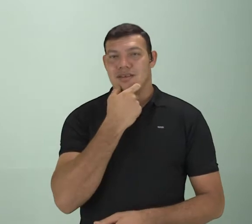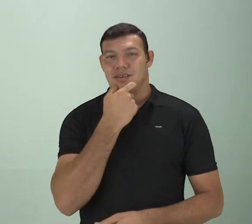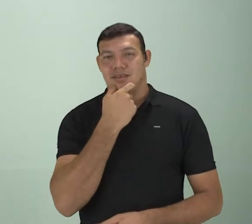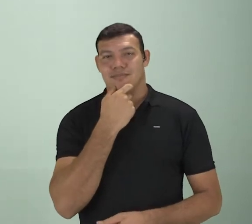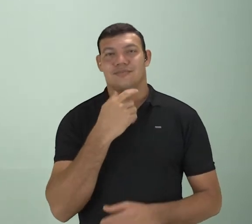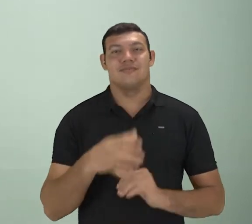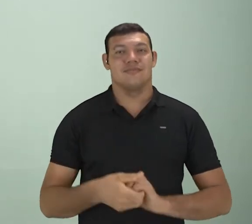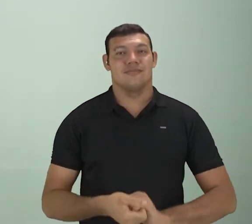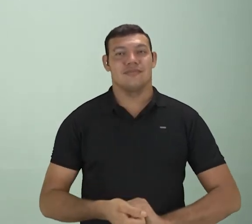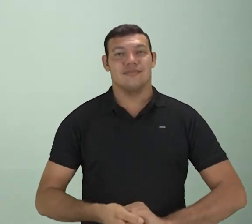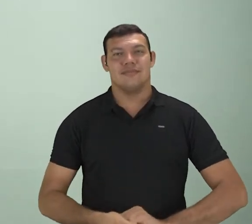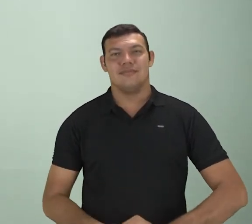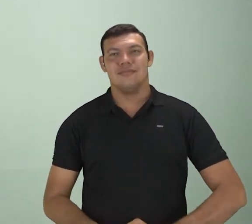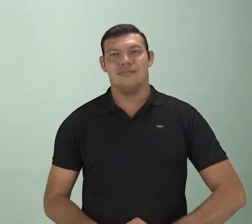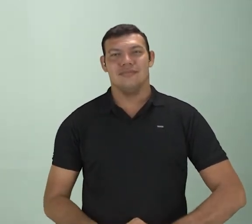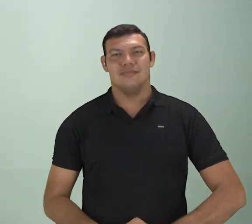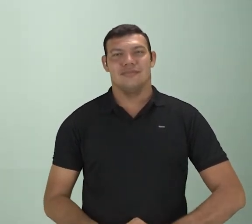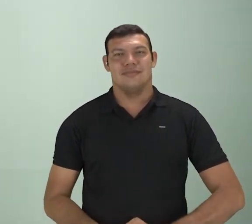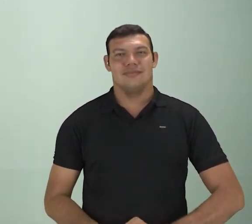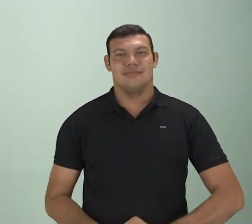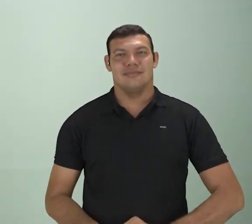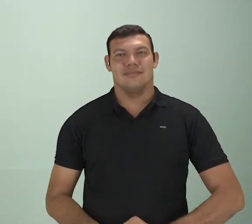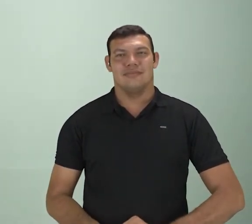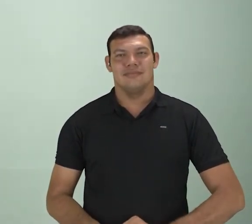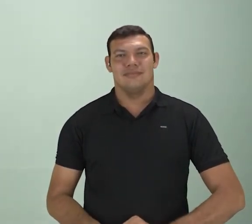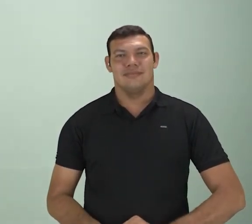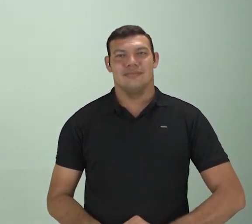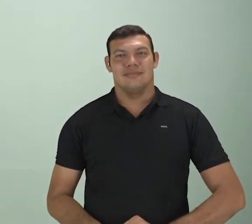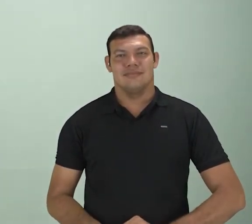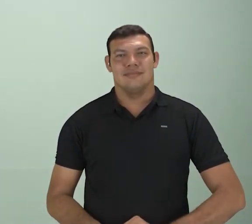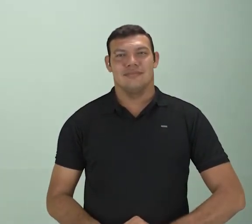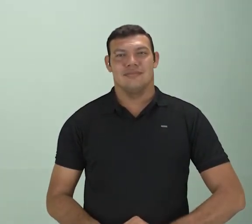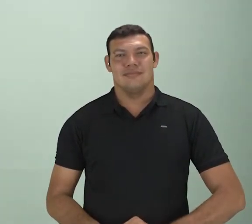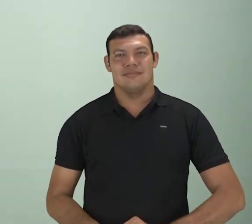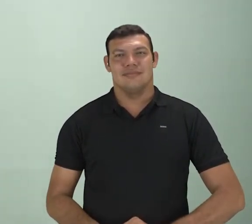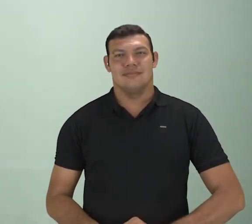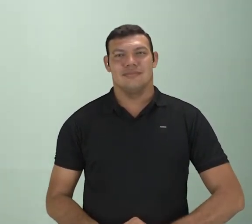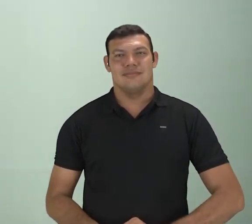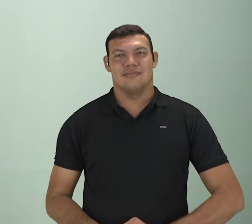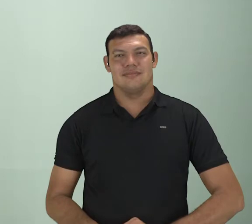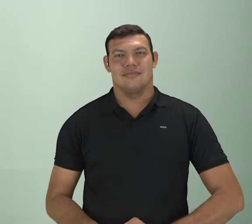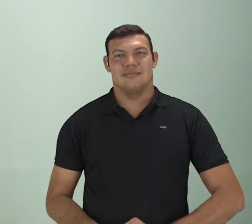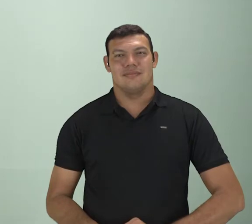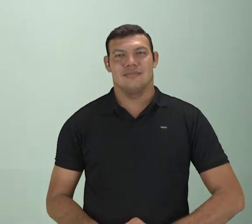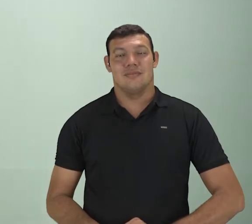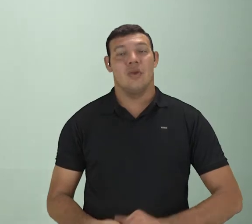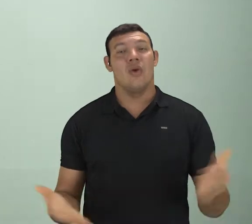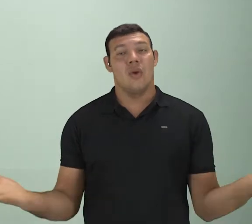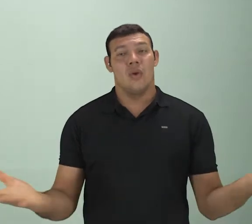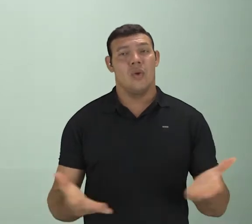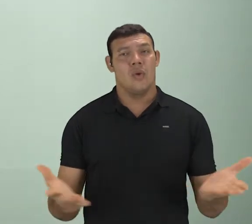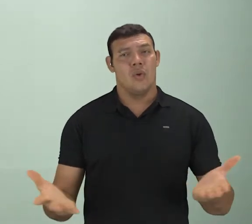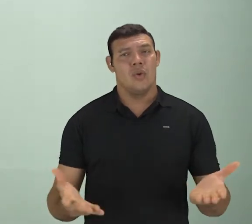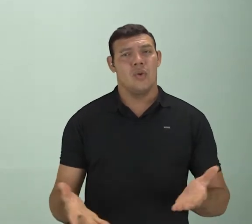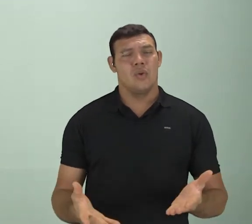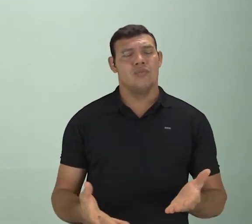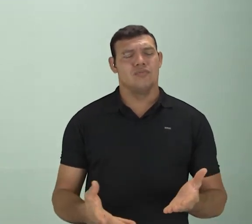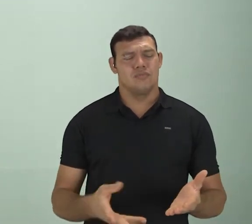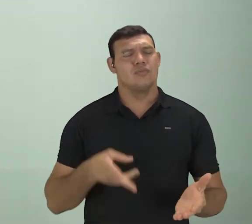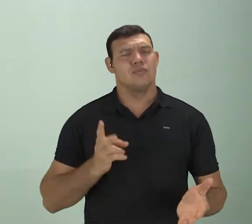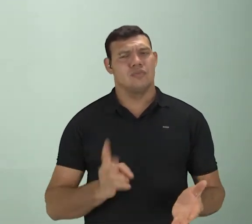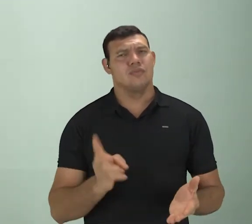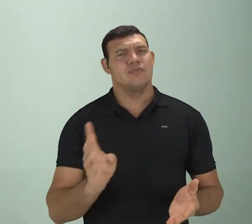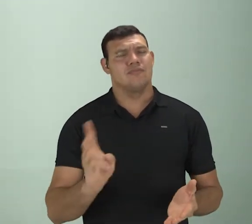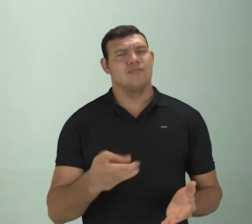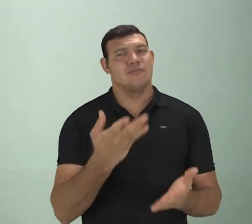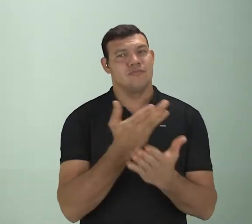dei migranti encheu anildo papel esse cantinho wishnow perdi reciclar hoje a gente vai entrar na